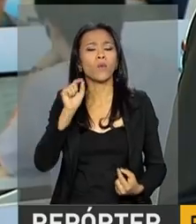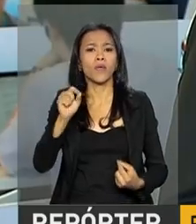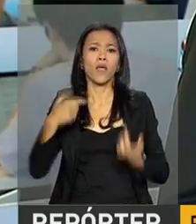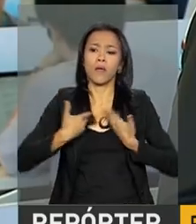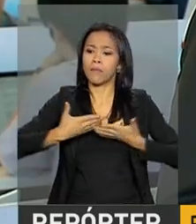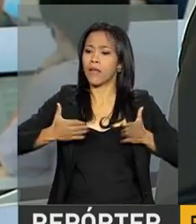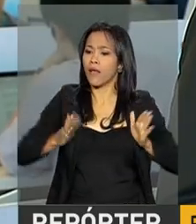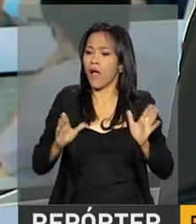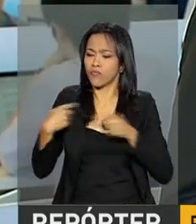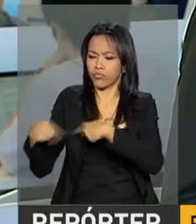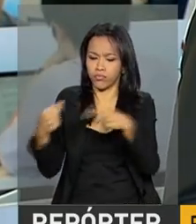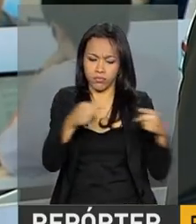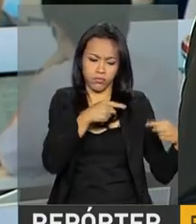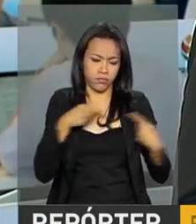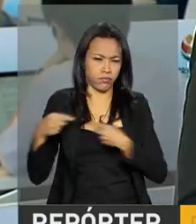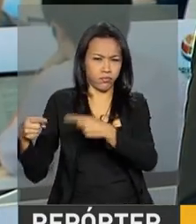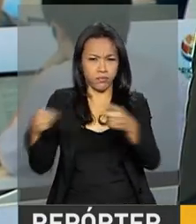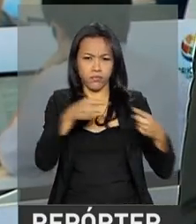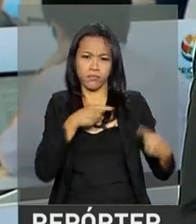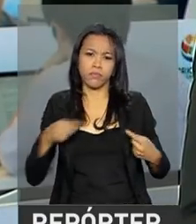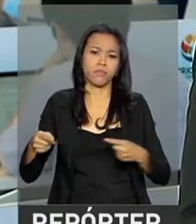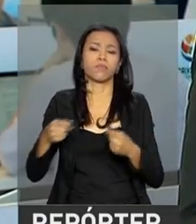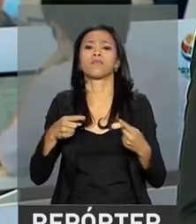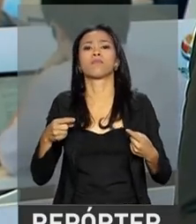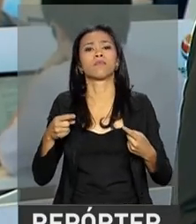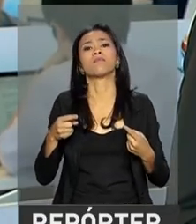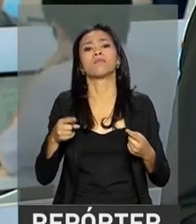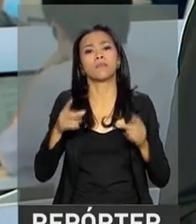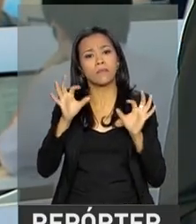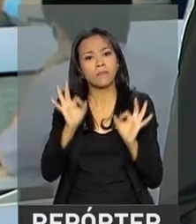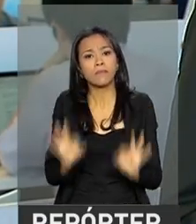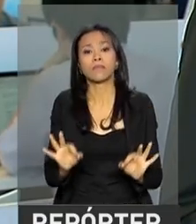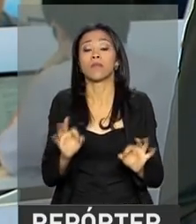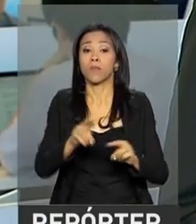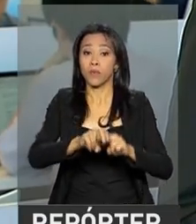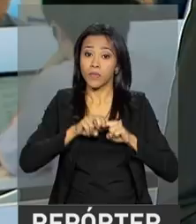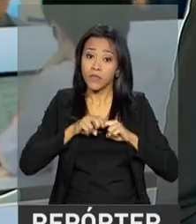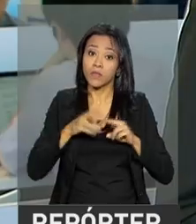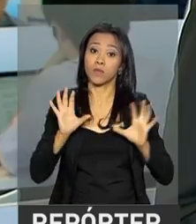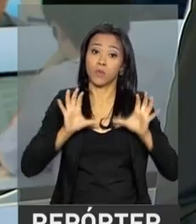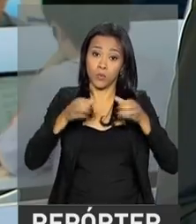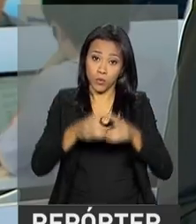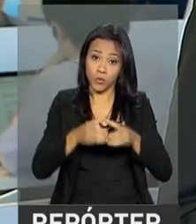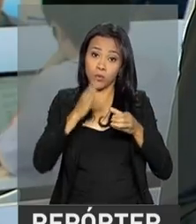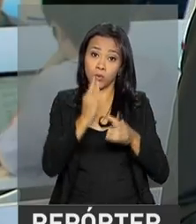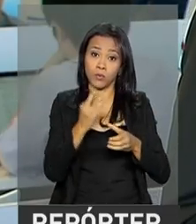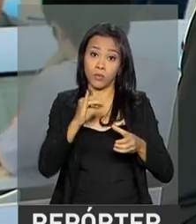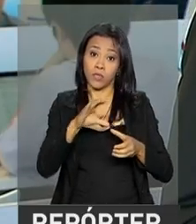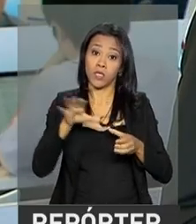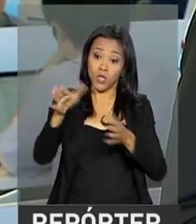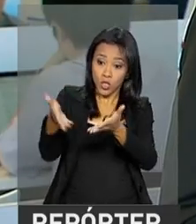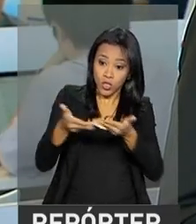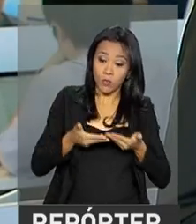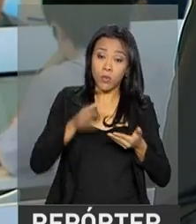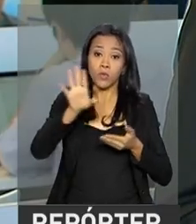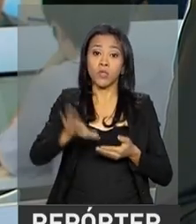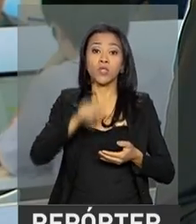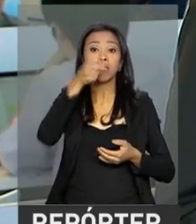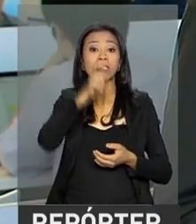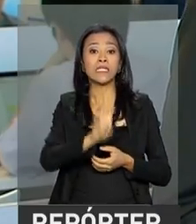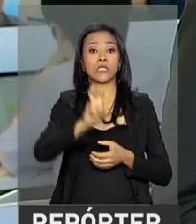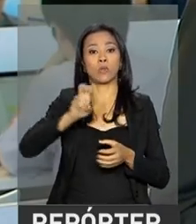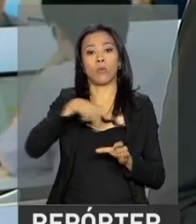as discussões e buscar a maior legitimidade possível. Foi por isso que o BRICS convidou 5 países para representar